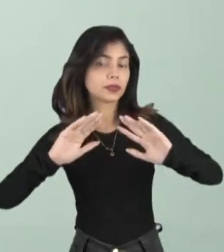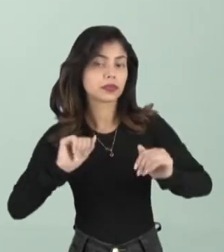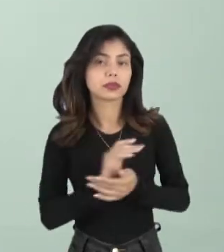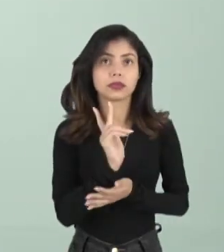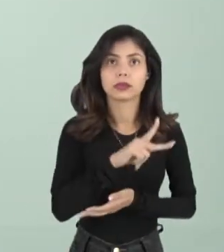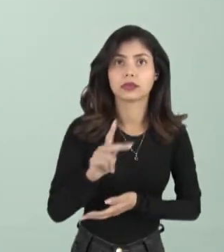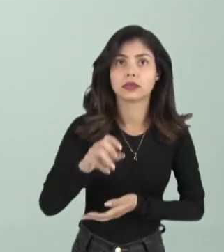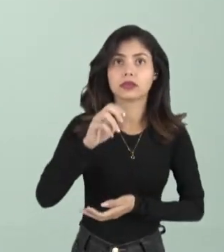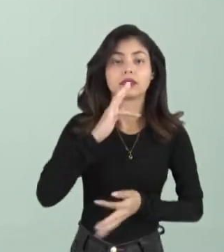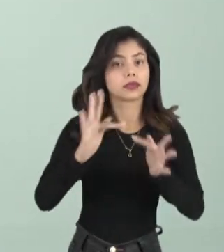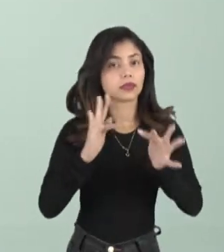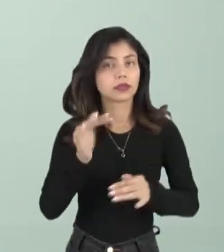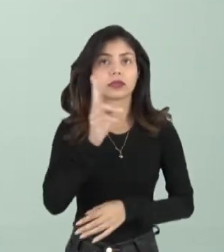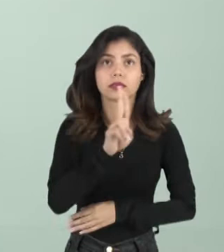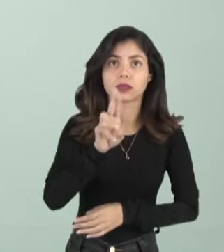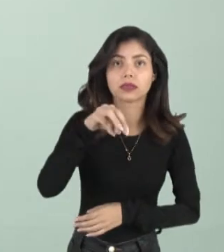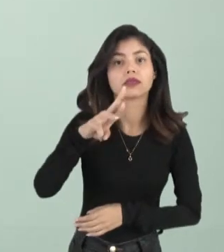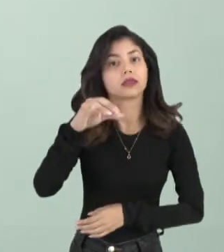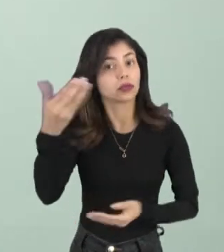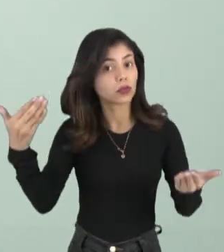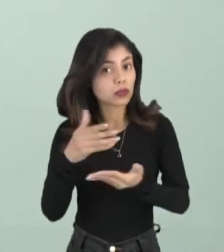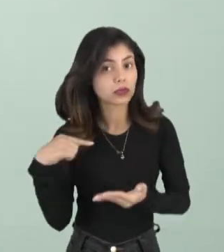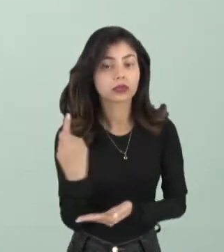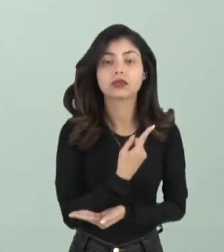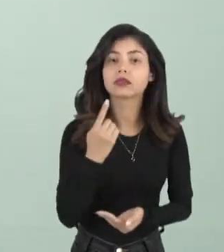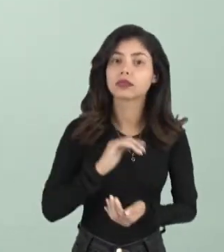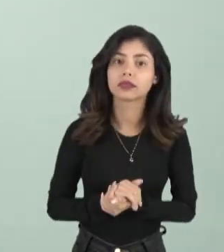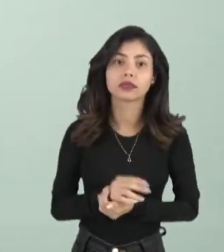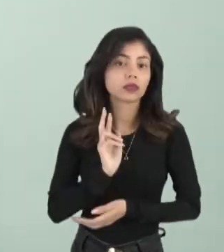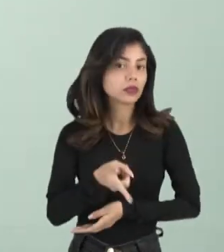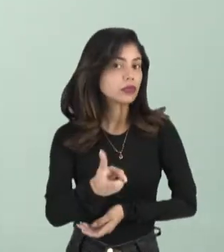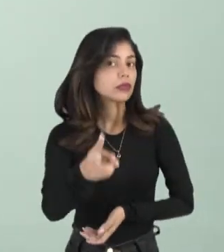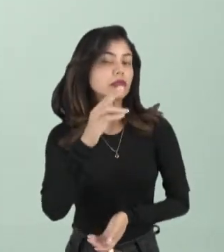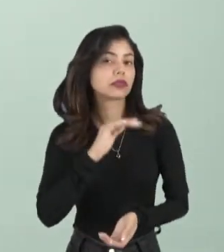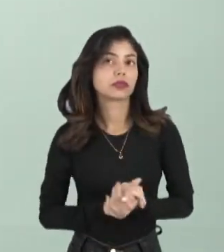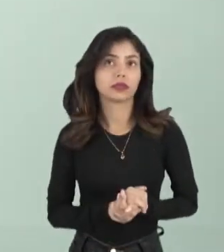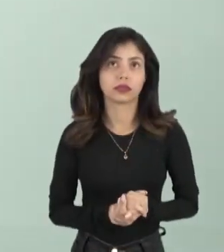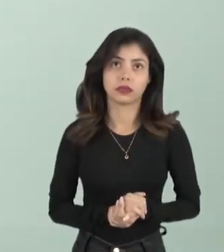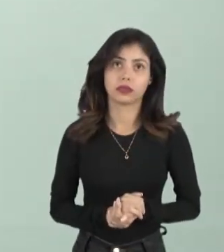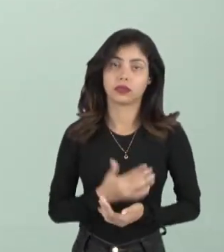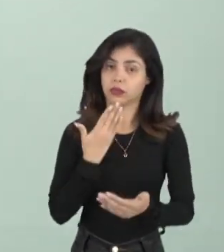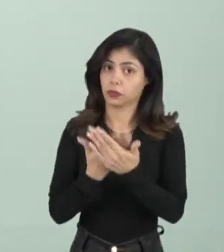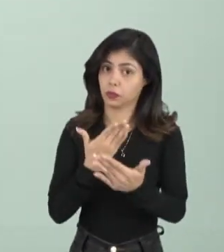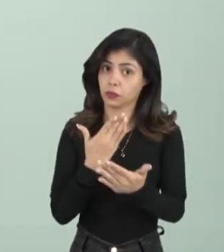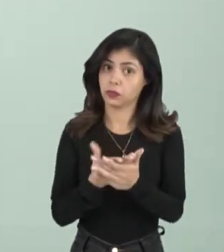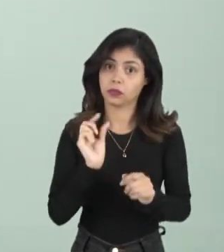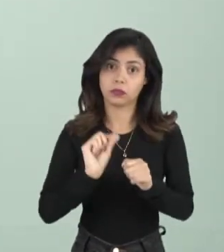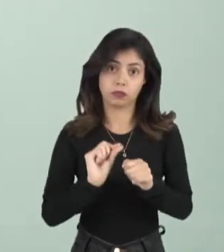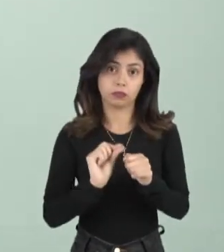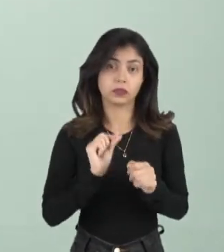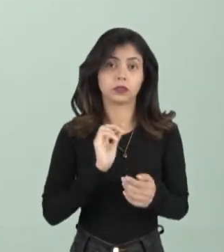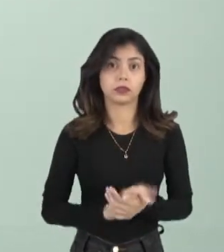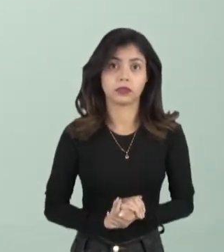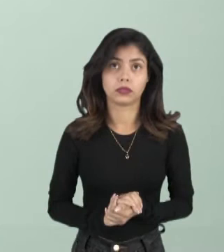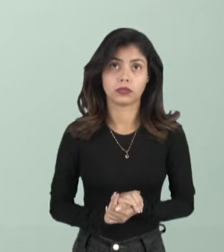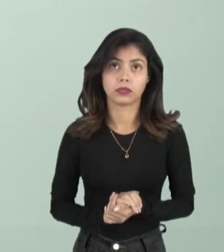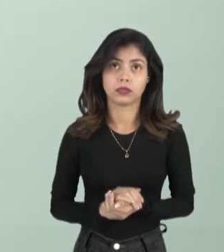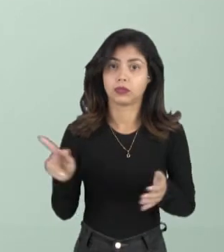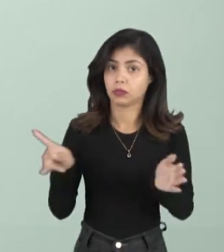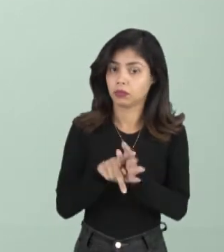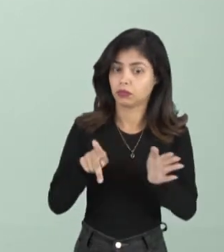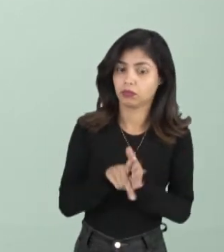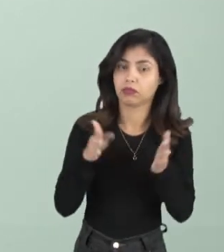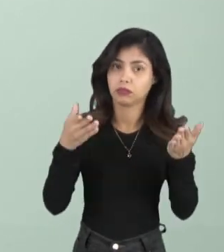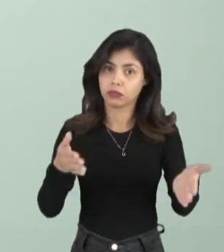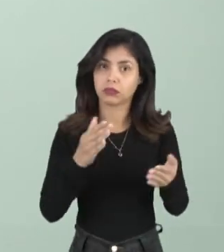Olá pessoal, sou professor de Física, meu nome é Márcio, né? Hoje nós estamos dando uma continuidade a um estudo que está sendo feito aí dessa